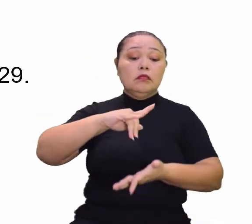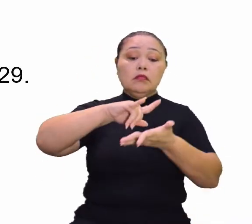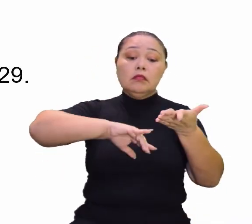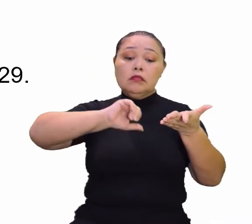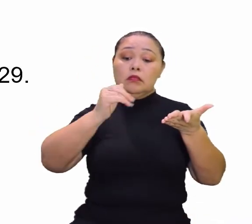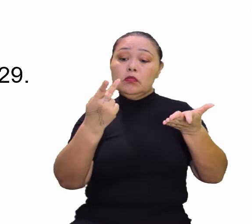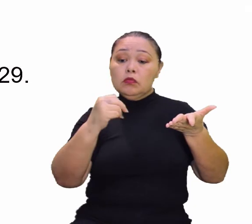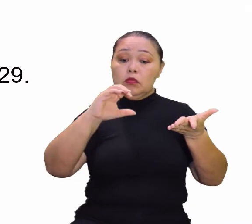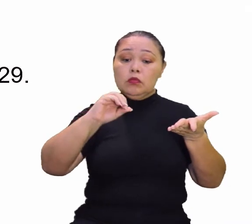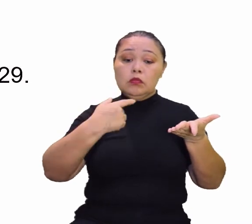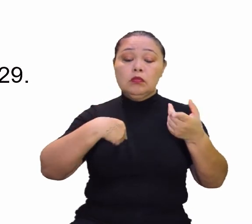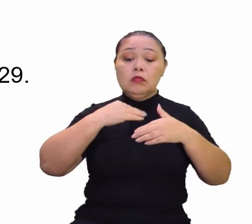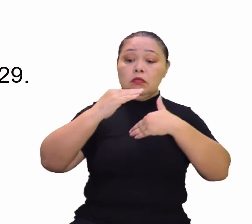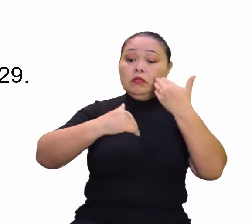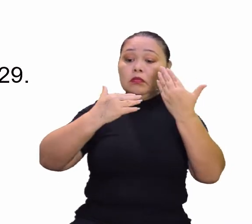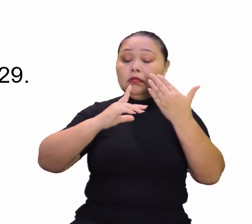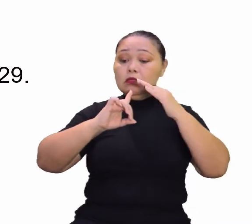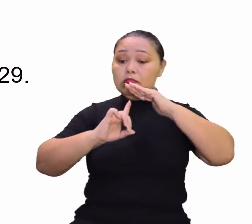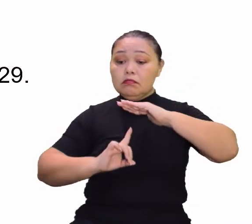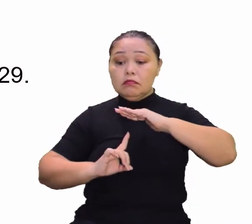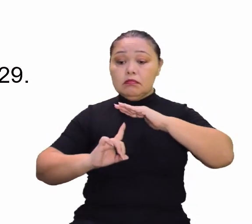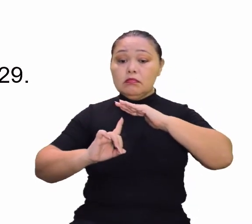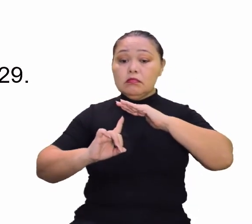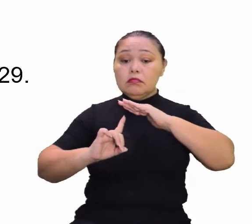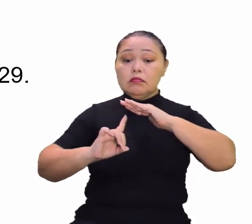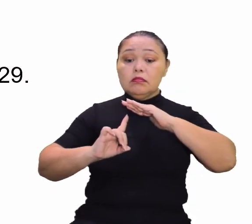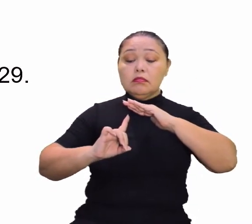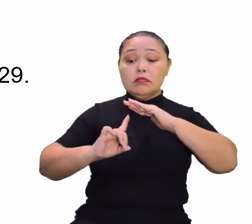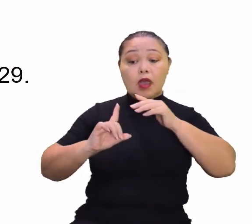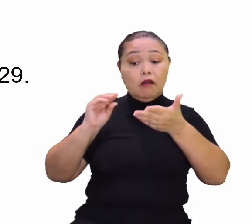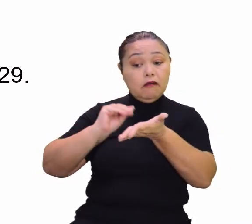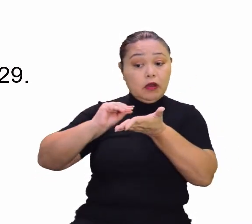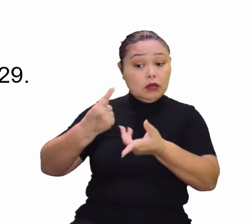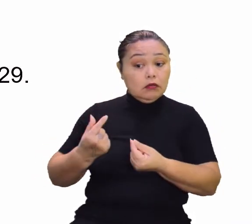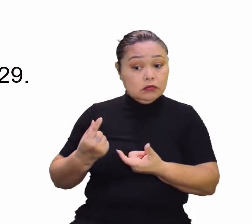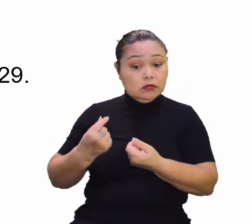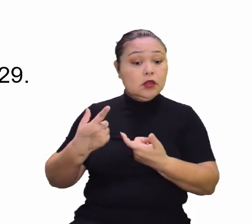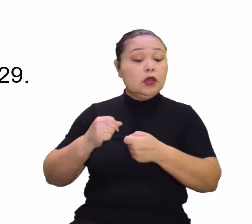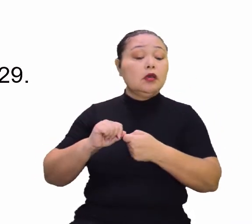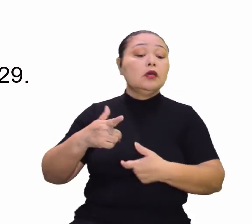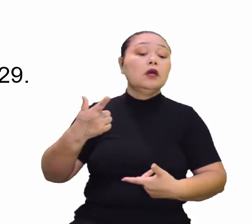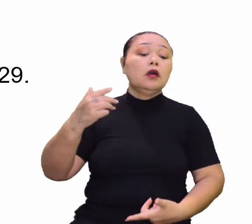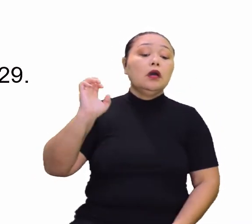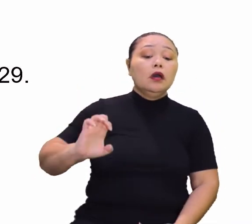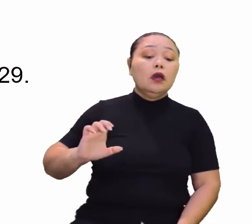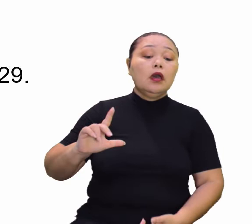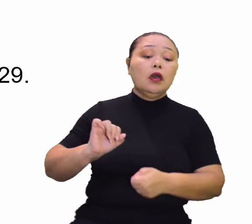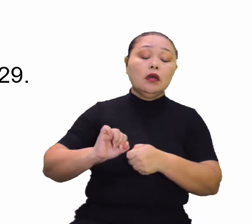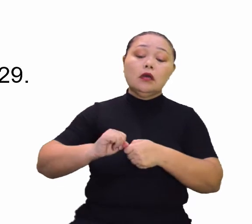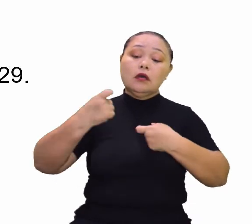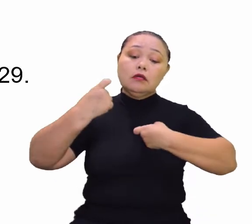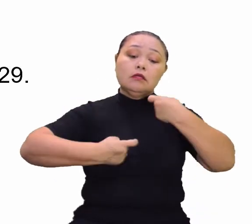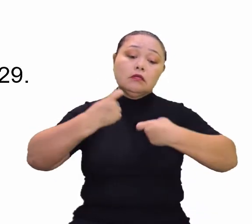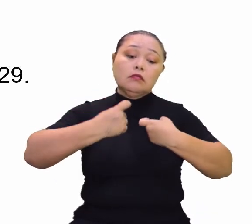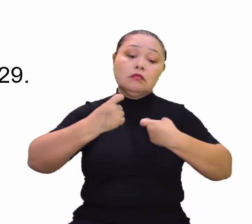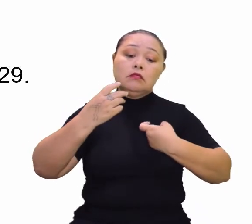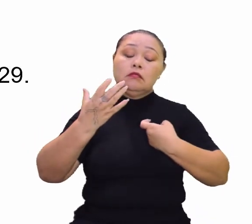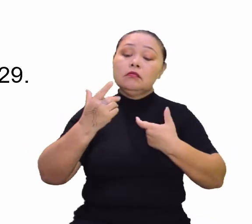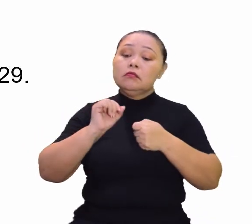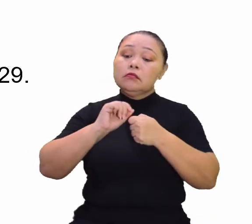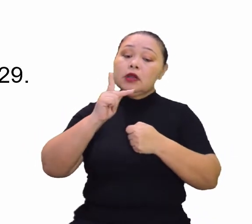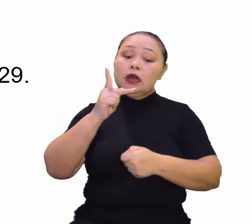de Ayacucho e Grande Depressão. E aí, Guerra da Cisplatina e crise econômica de